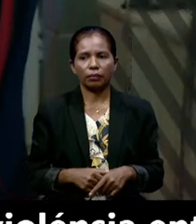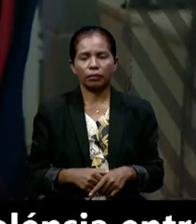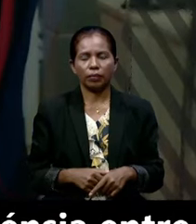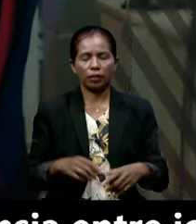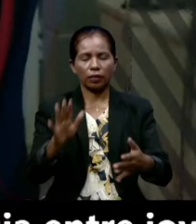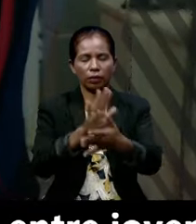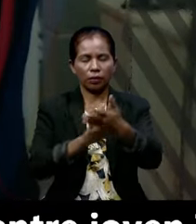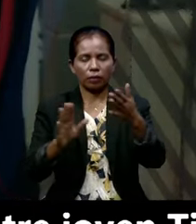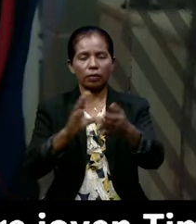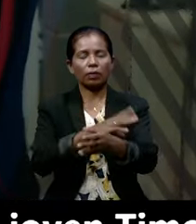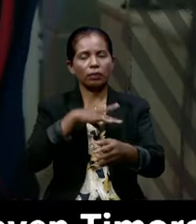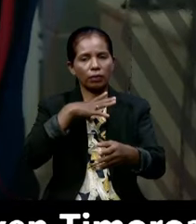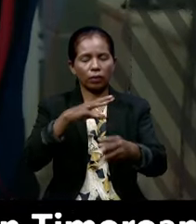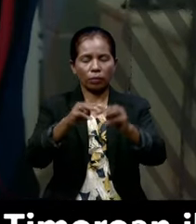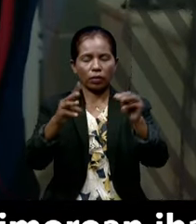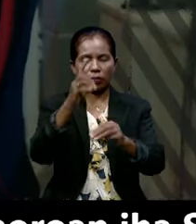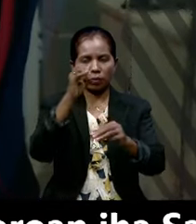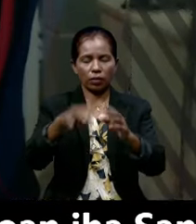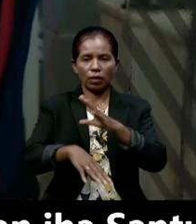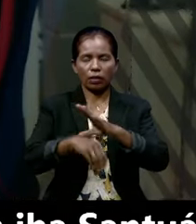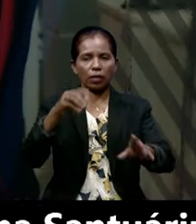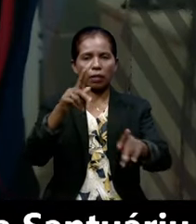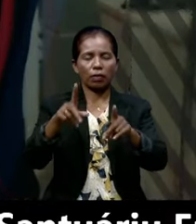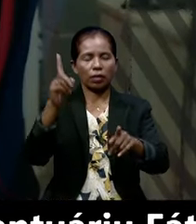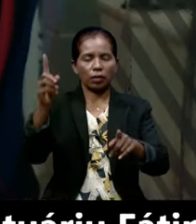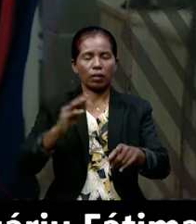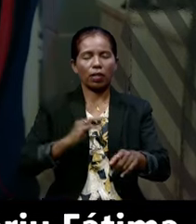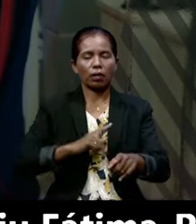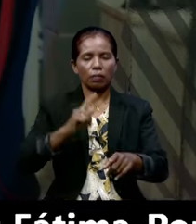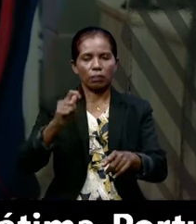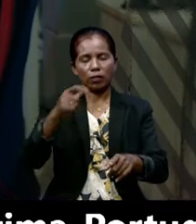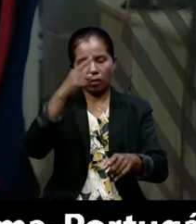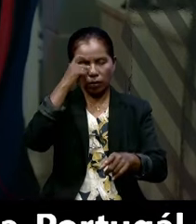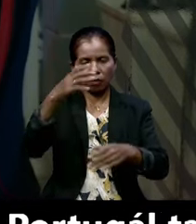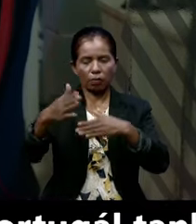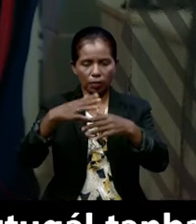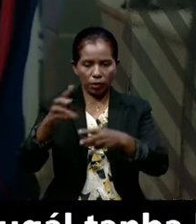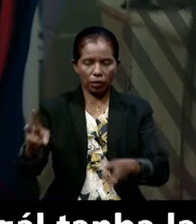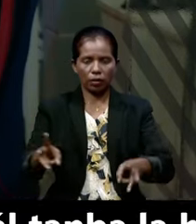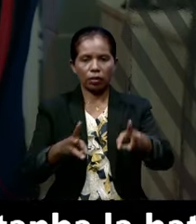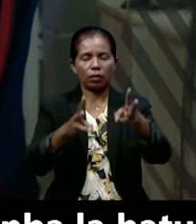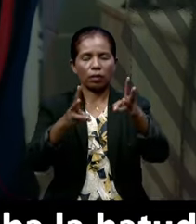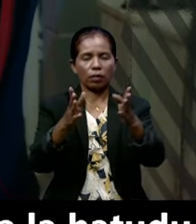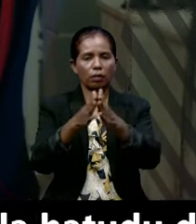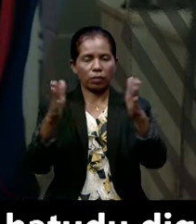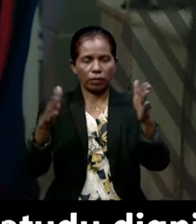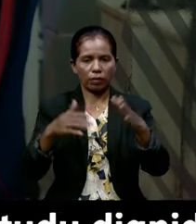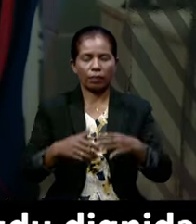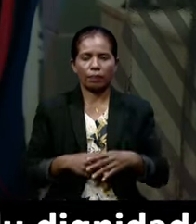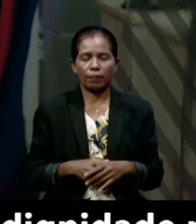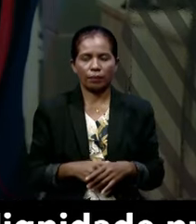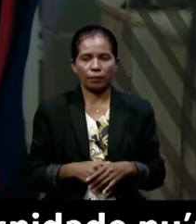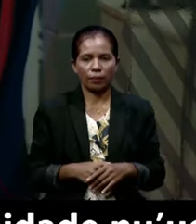Servisu Saneamentu Munisipiu Dili, se essa lixeira ida e a área Aimutin Komoro, tamba basically o estrada protocolo.